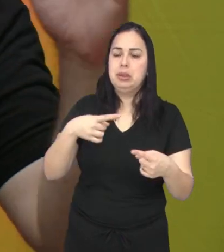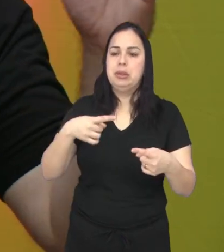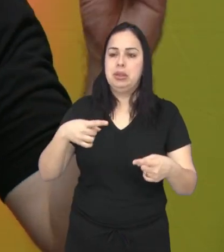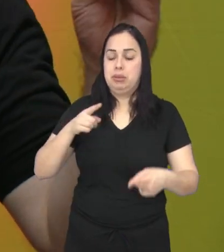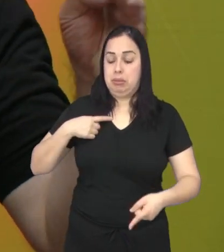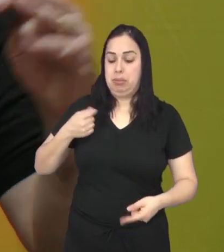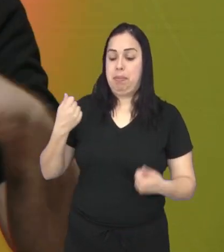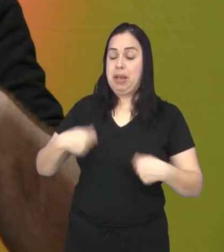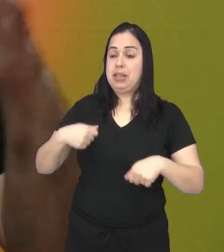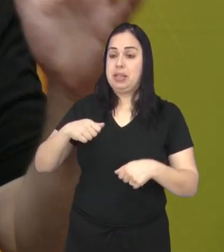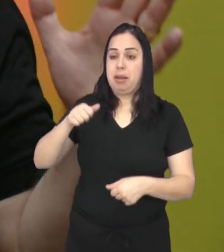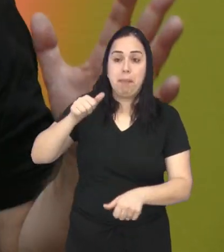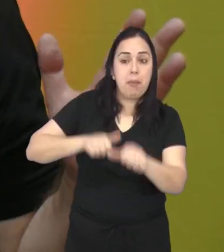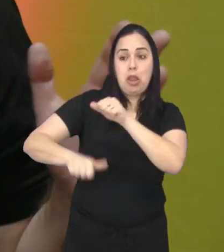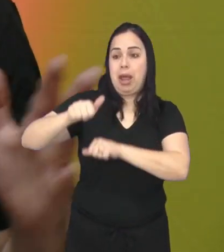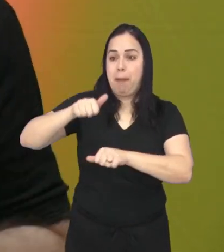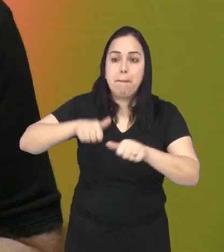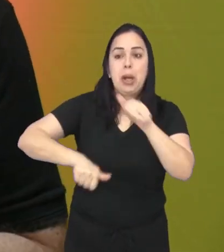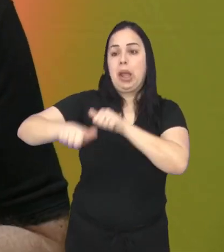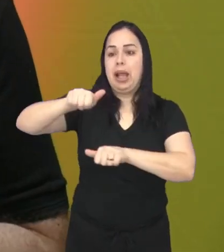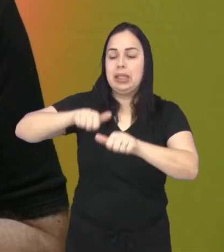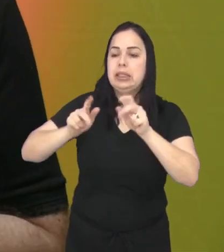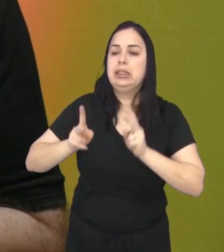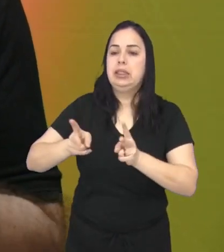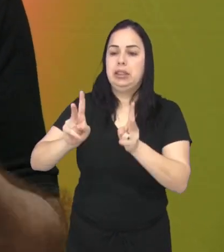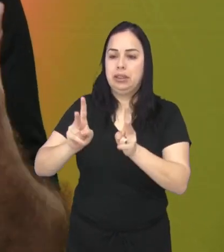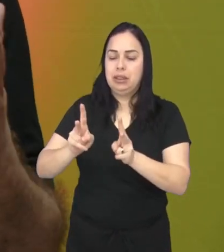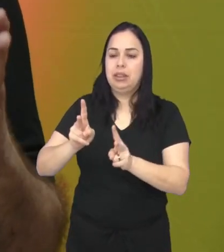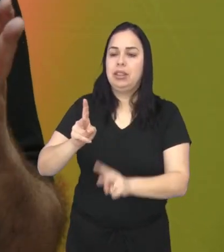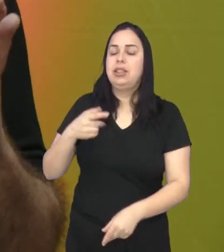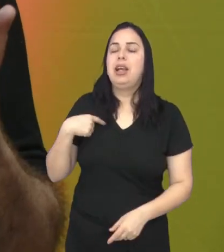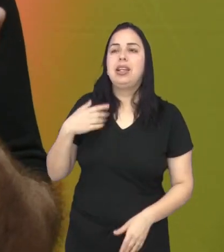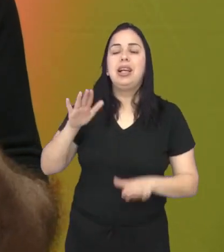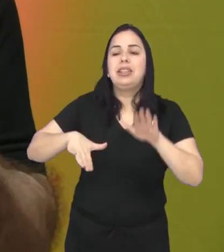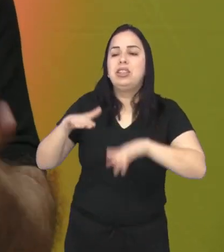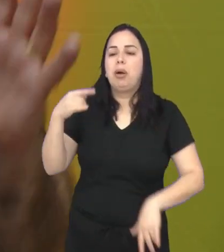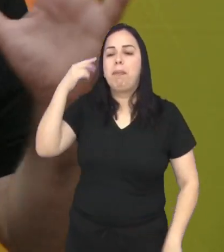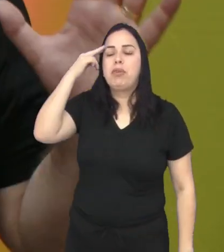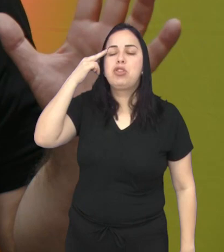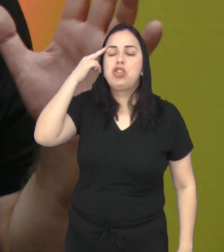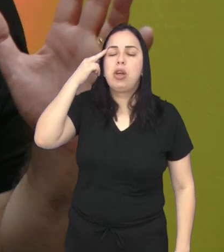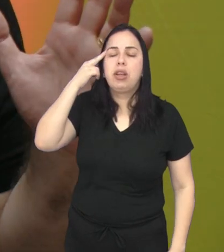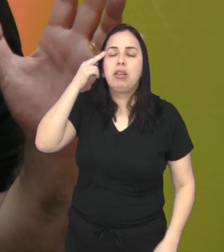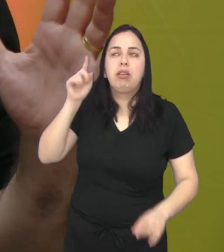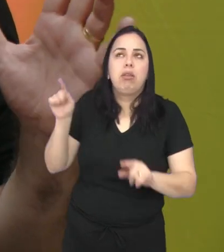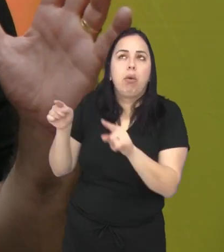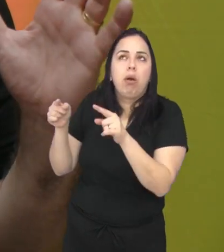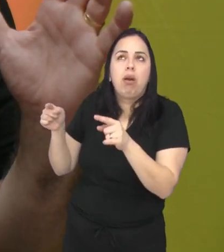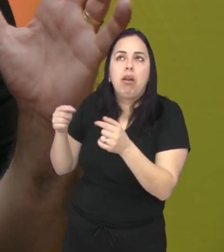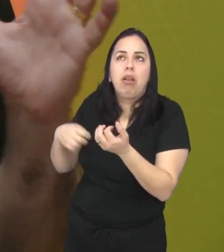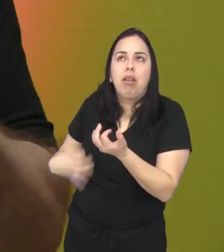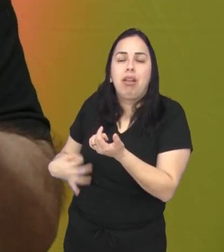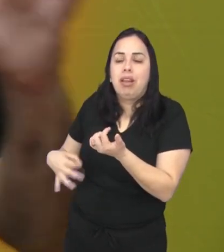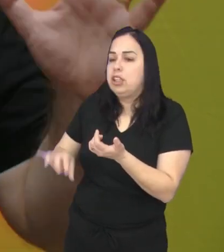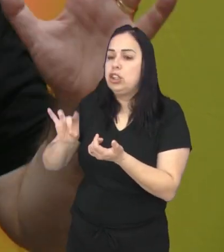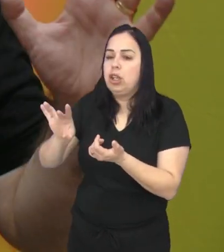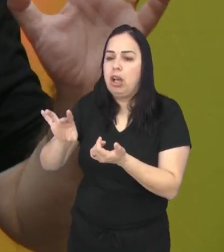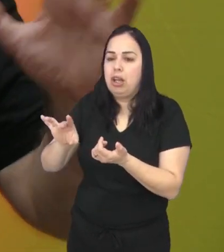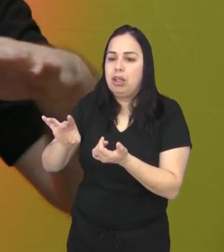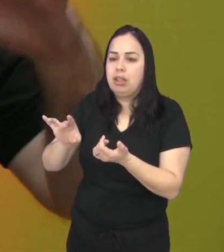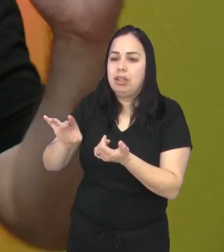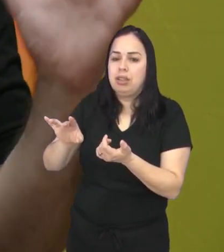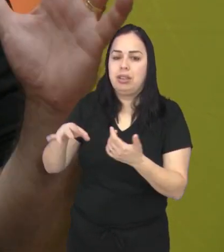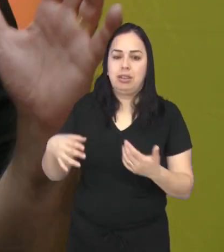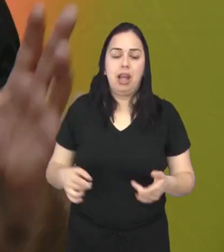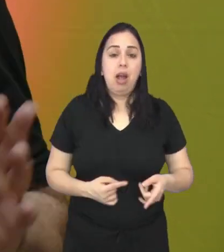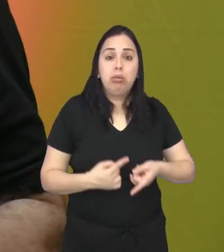parece eu tenho que ir em cima do Everest, assim. E para eles o sonho é só tocar. Assim. Eles pensam, eu vou tocar e alguém